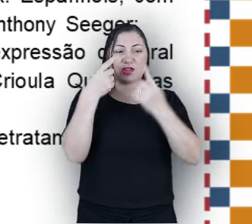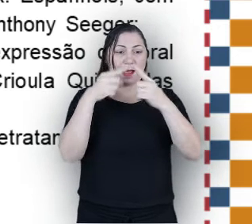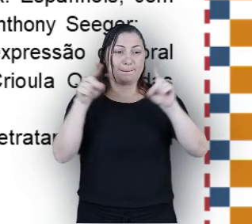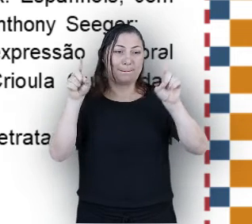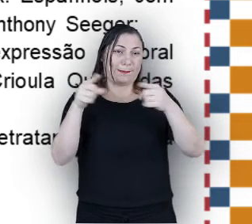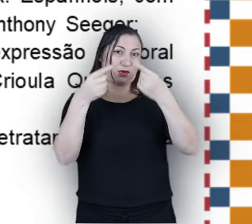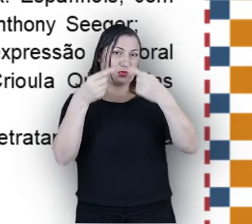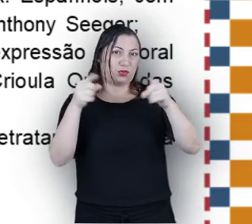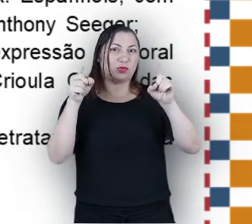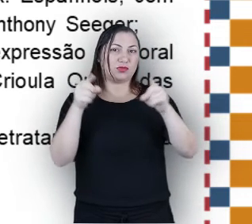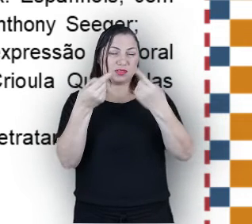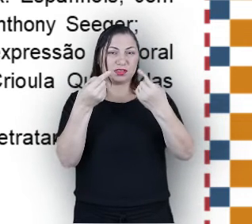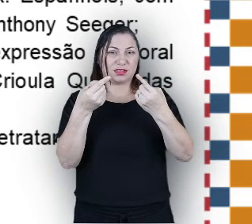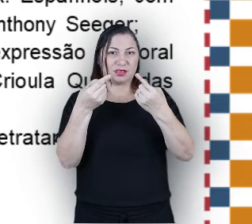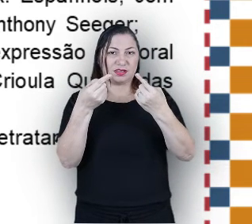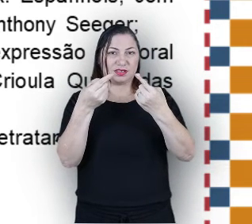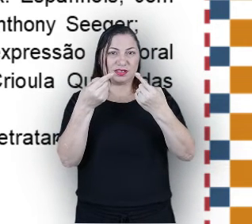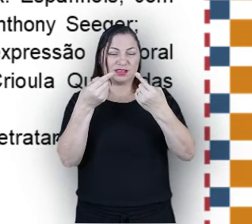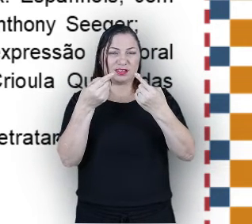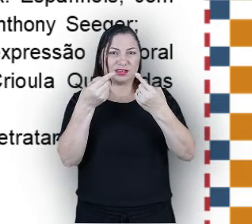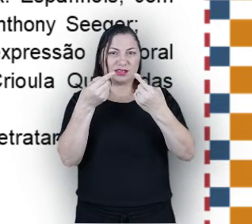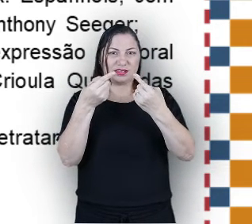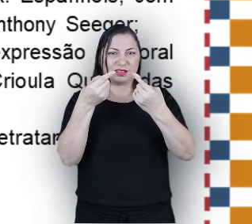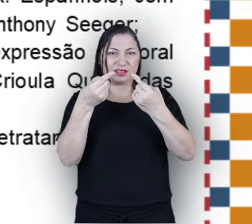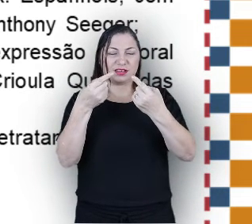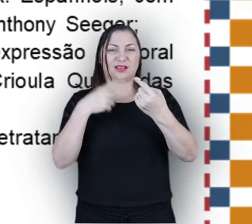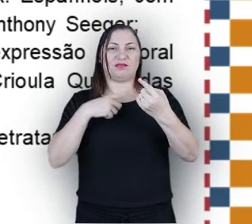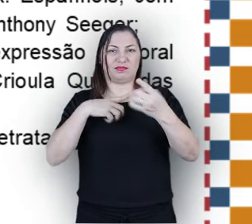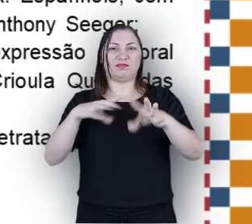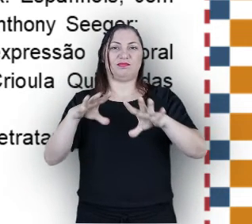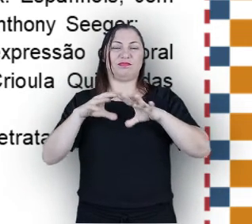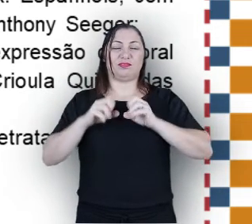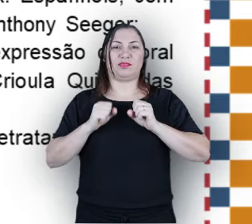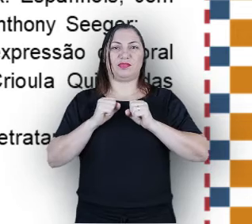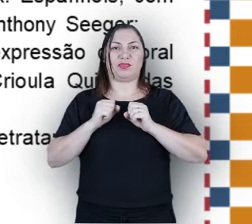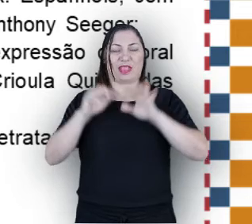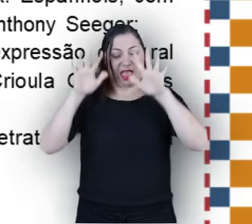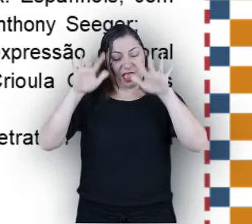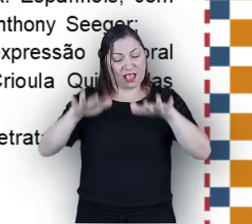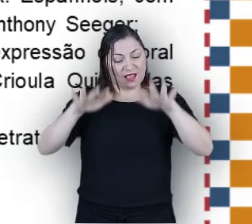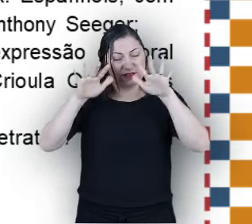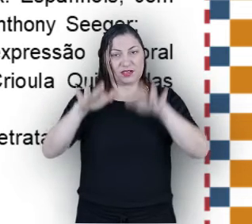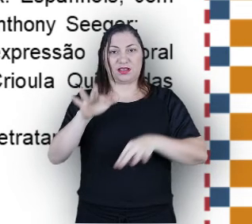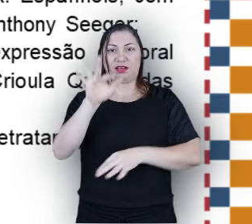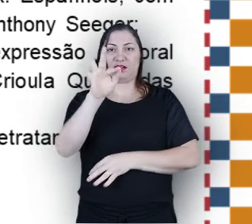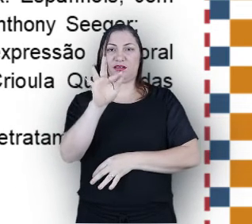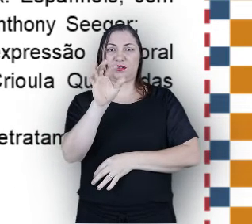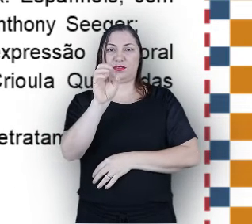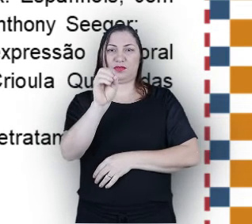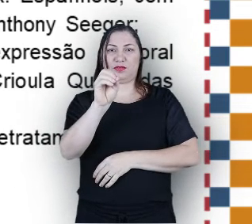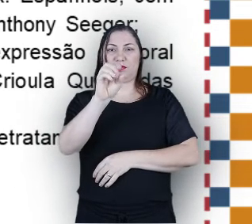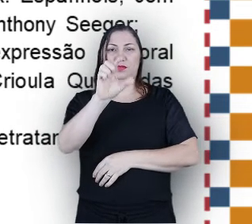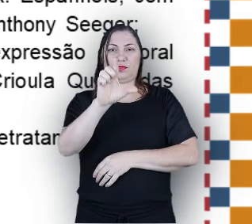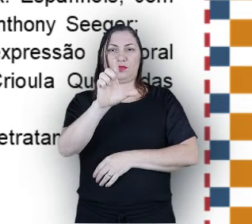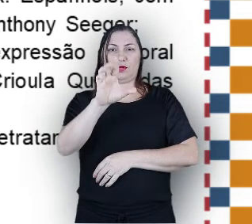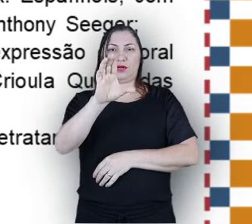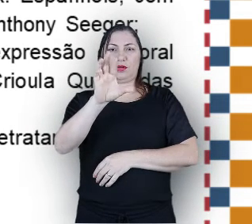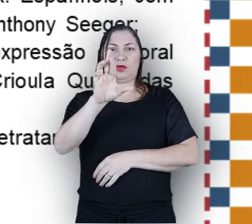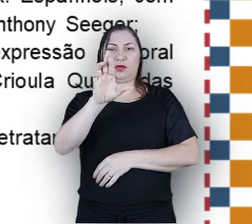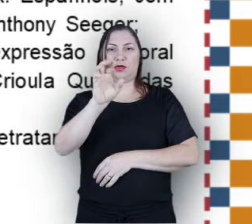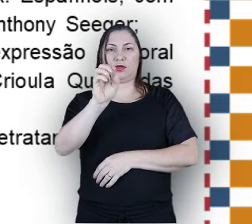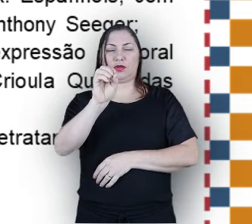a temática da cultura popular maranhense. Então, na arte, a música